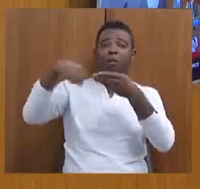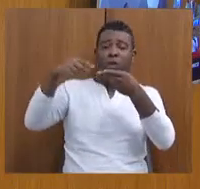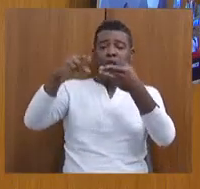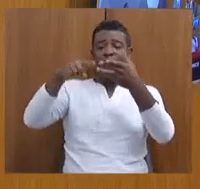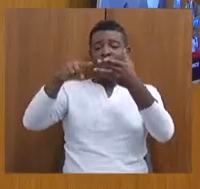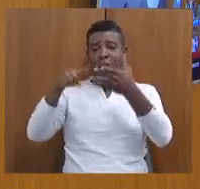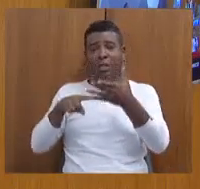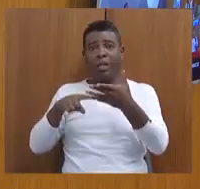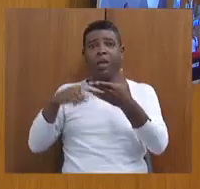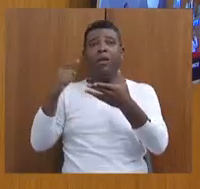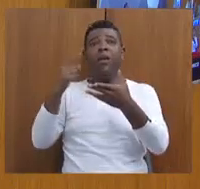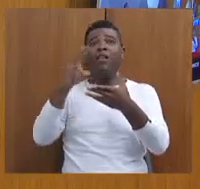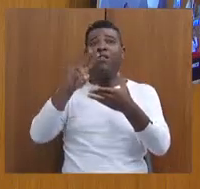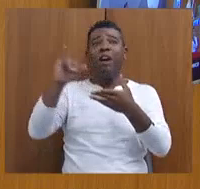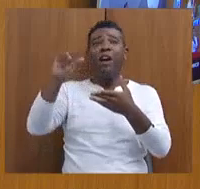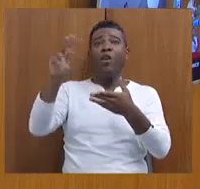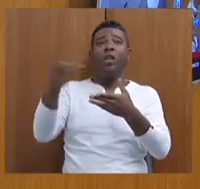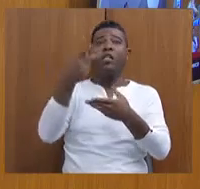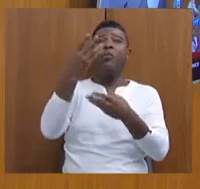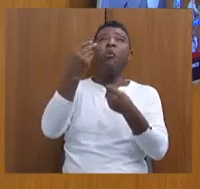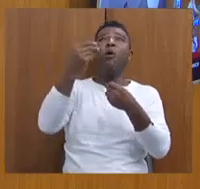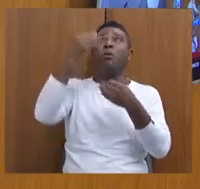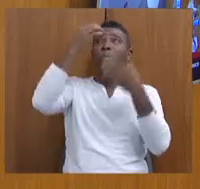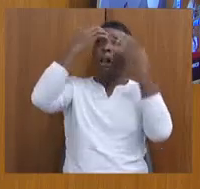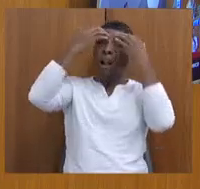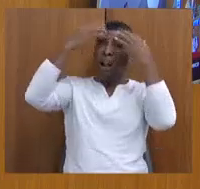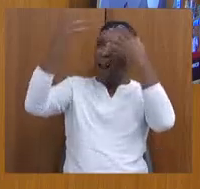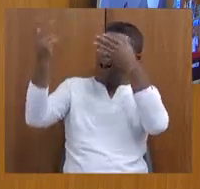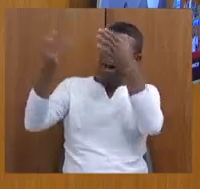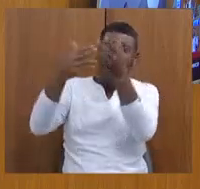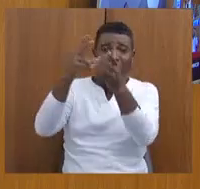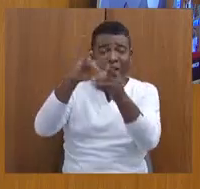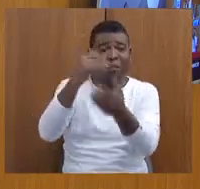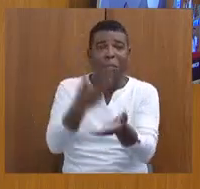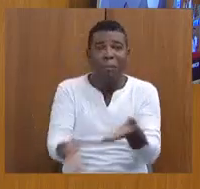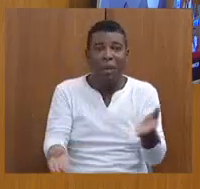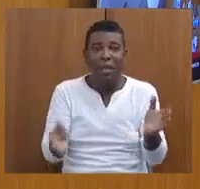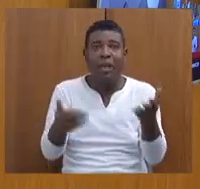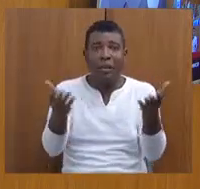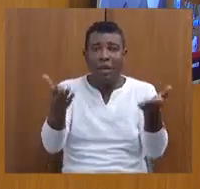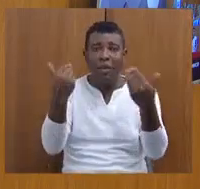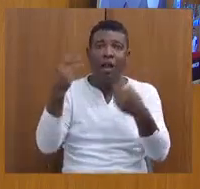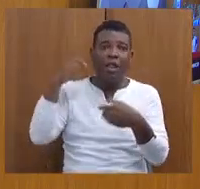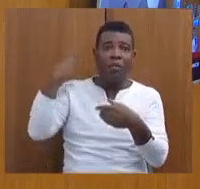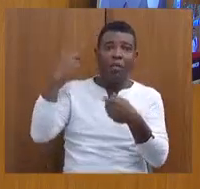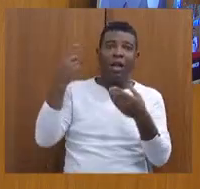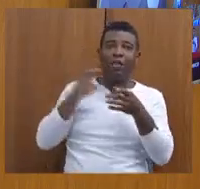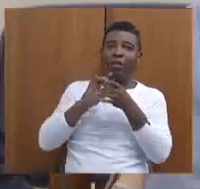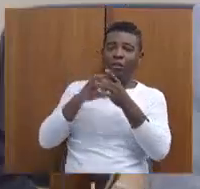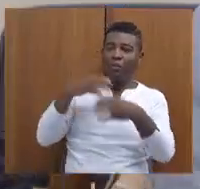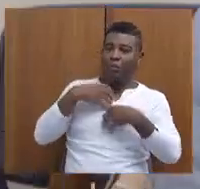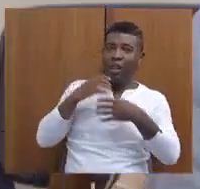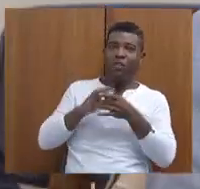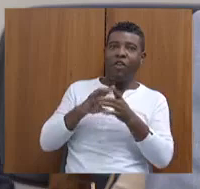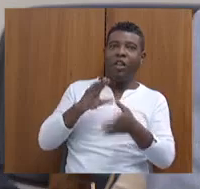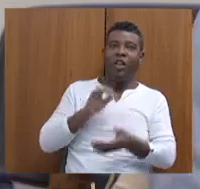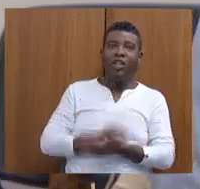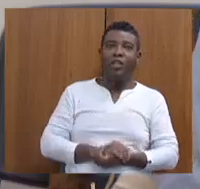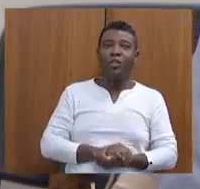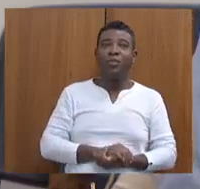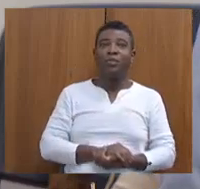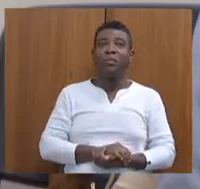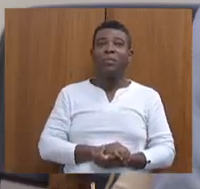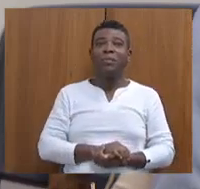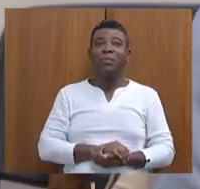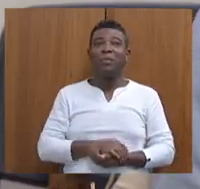ficar muita coisa na cabeça dele e aí fica você perde um pouquinho à vontade bom eu tentei anotar